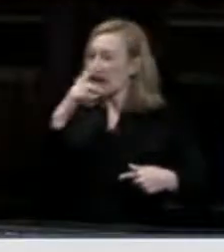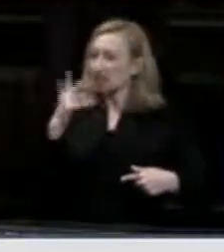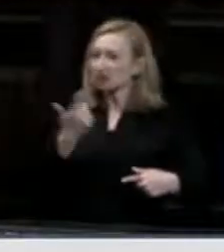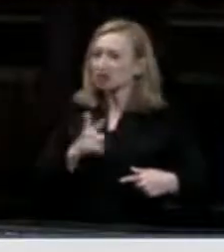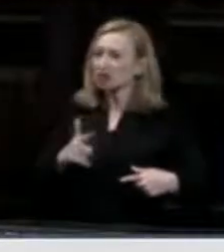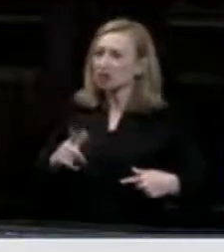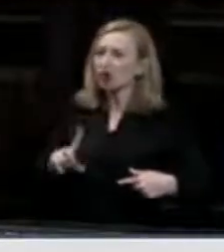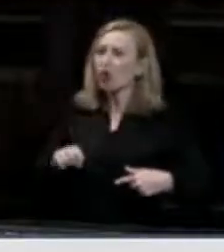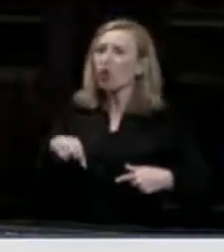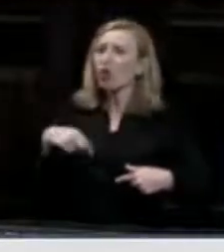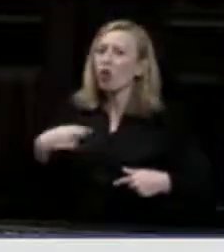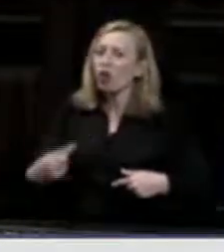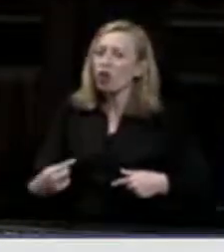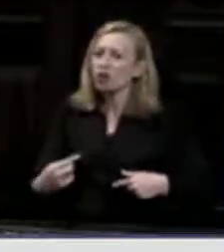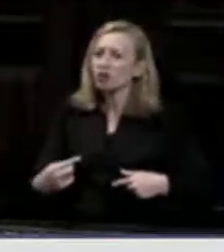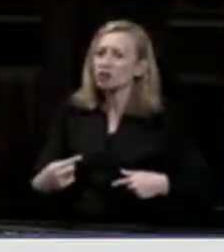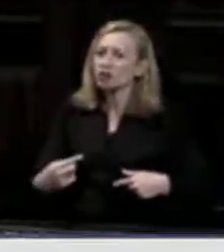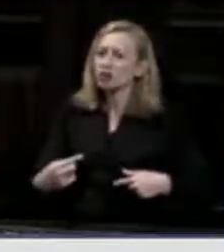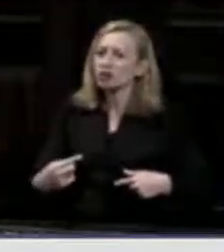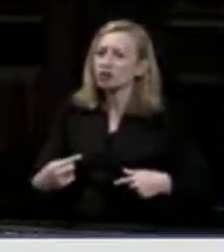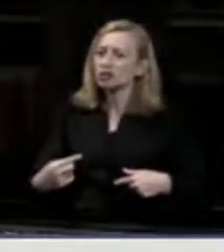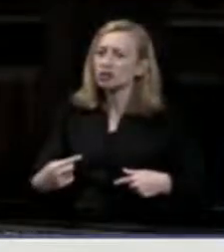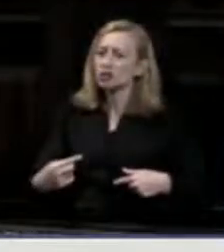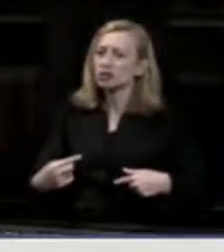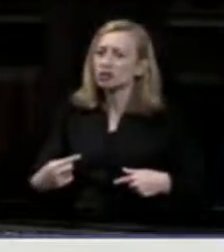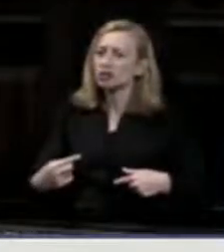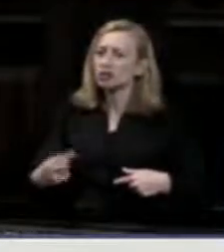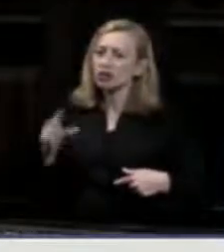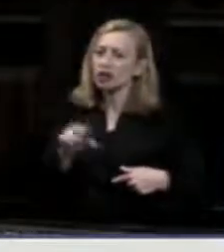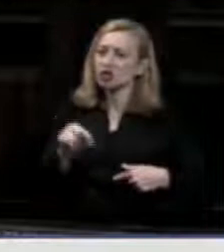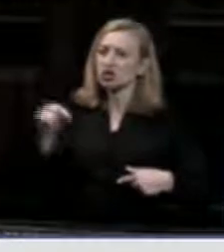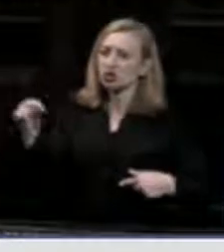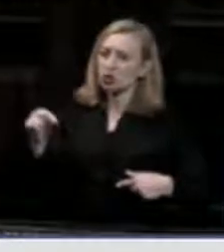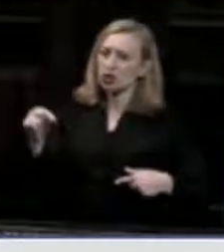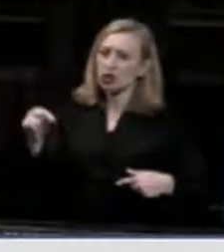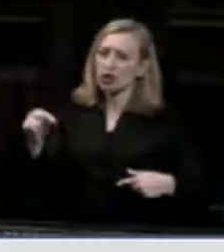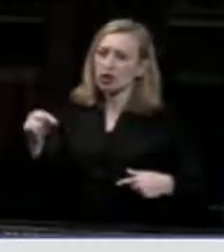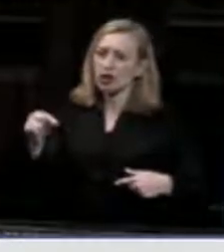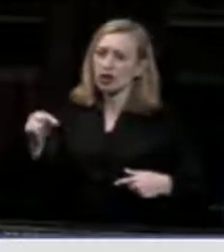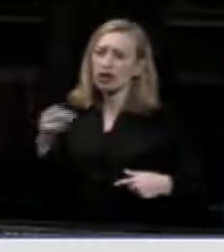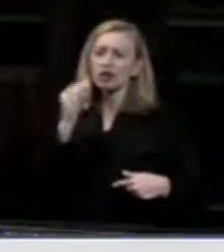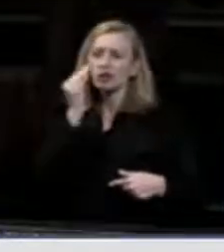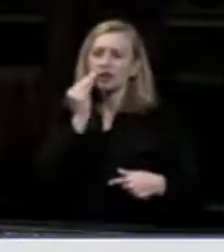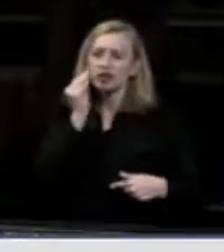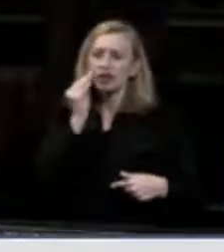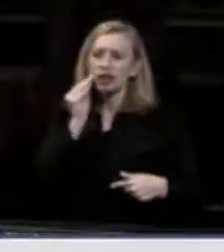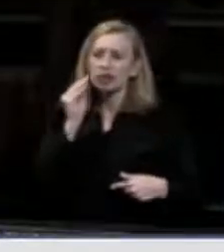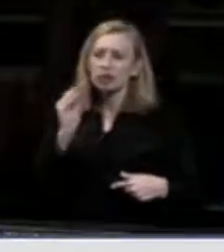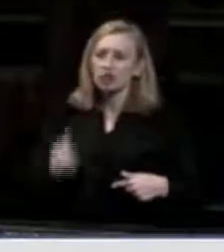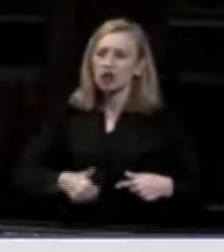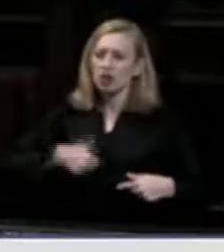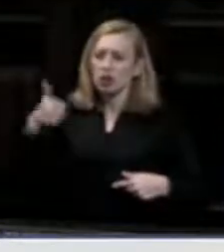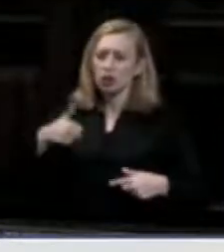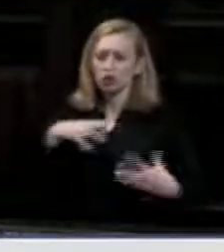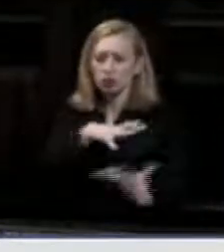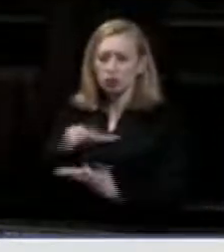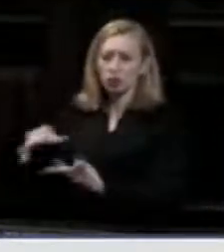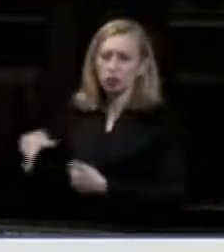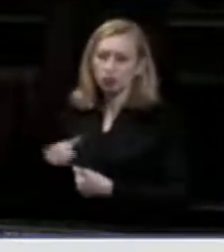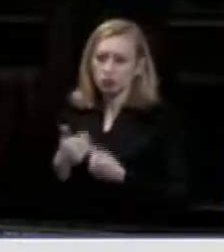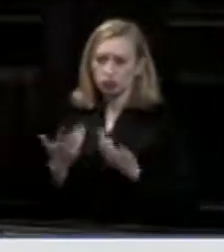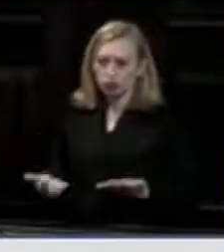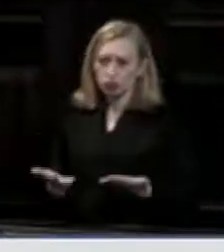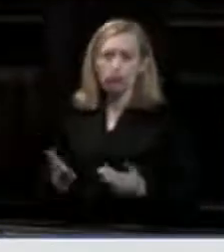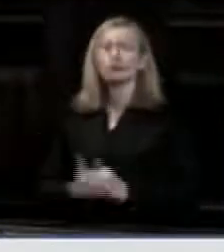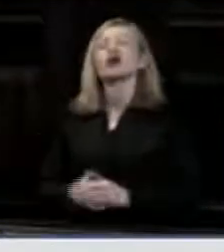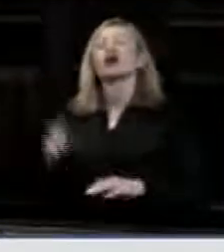alternativas já experimentadas e positivas no mundo inteiro.